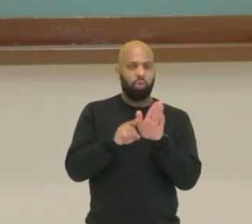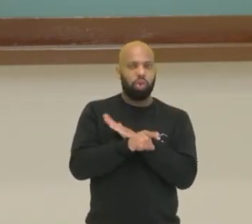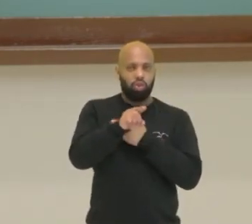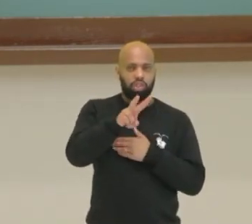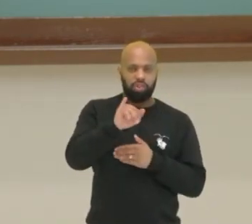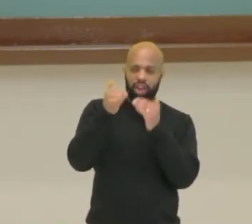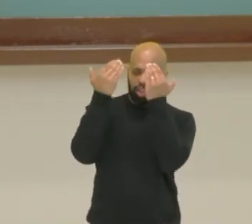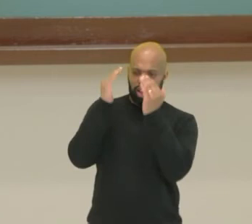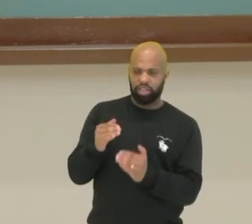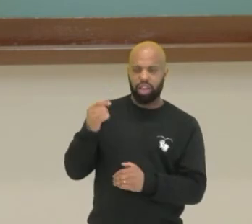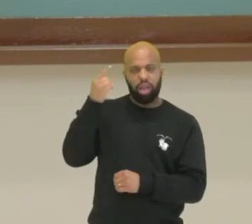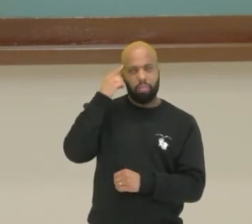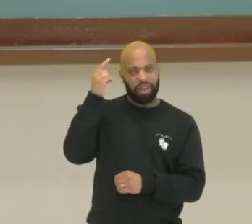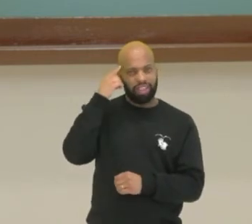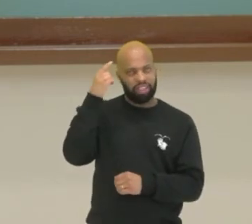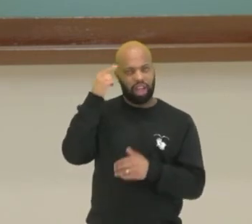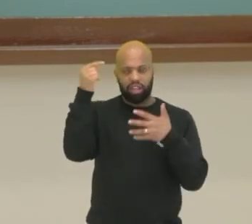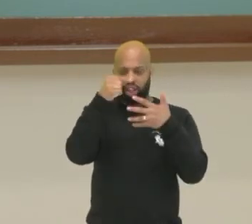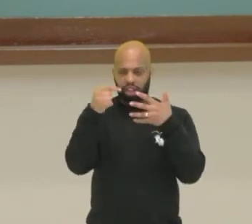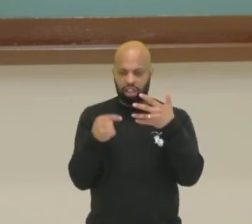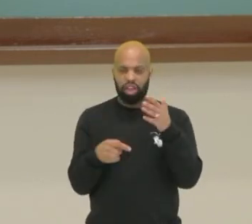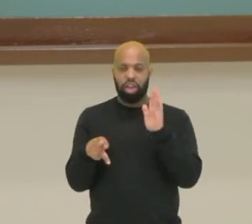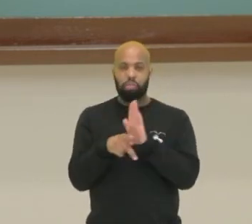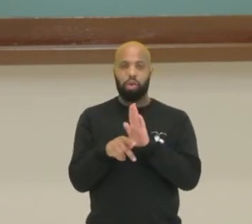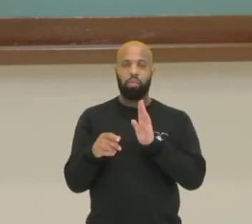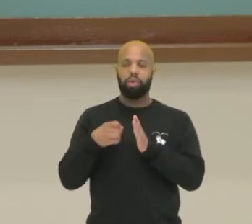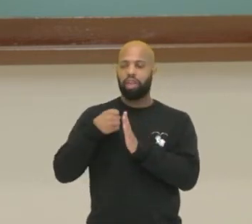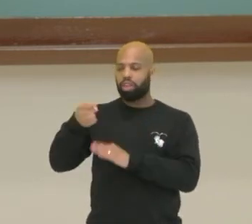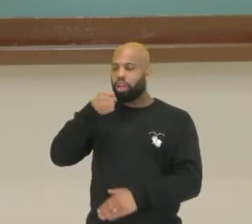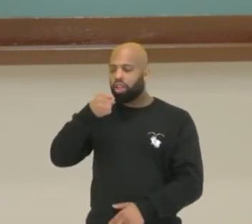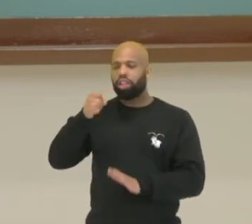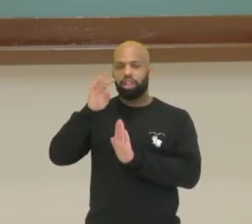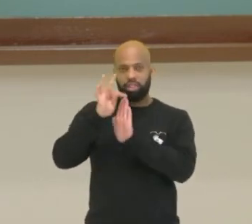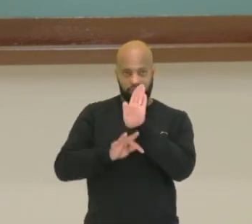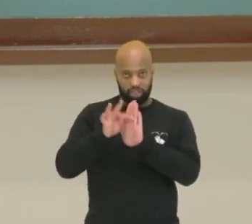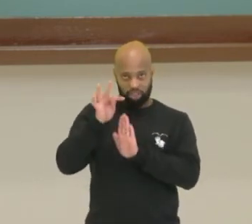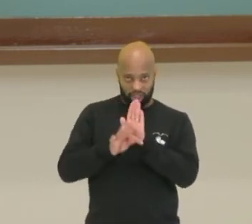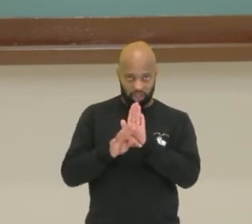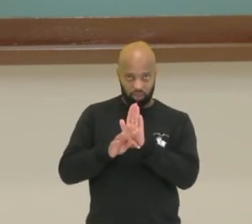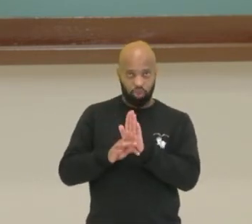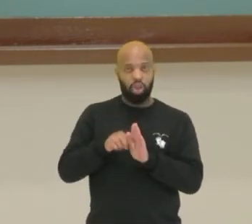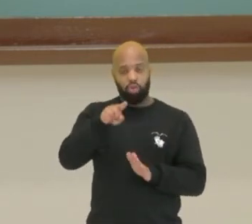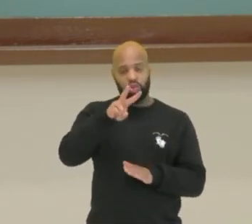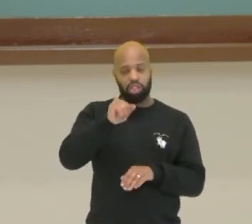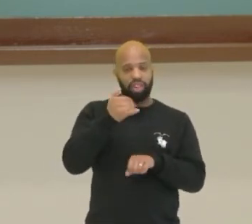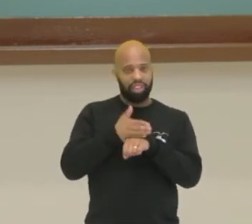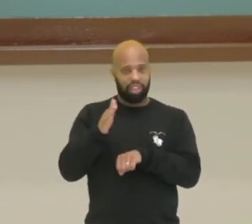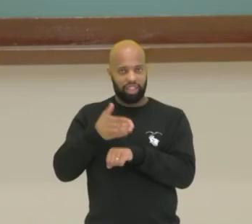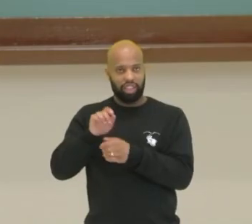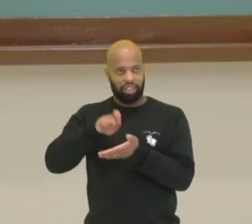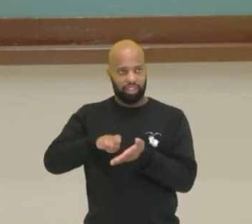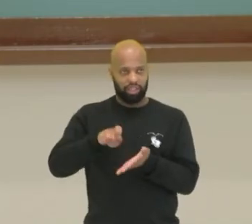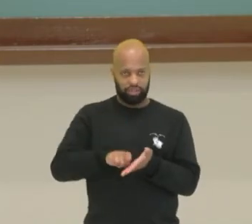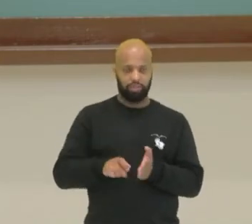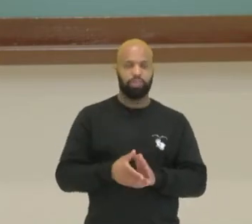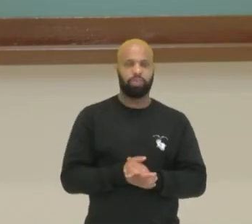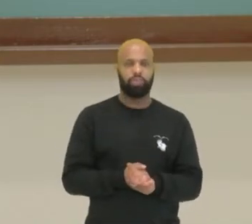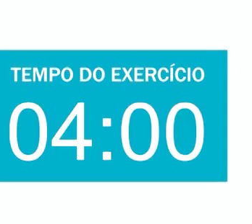gente analisar os elementos composicionais que constituem este gênero textual denominado reportagem.